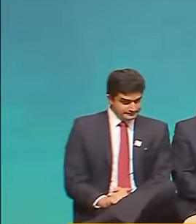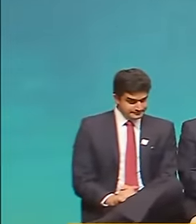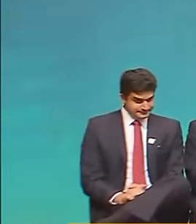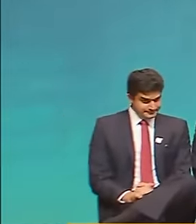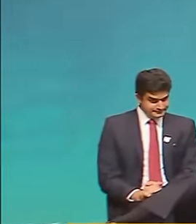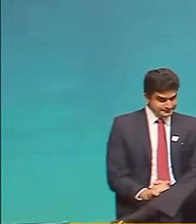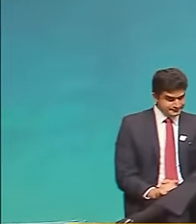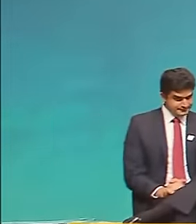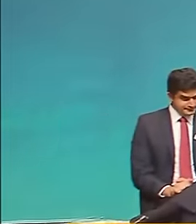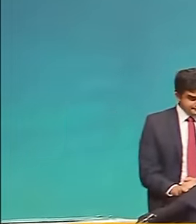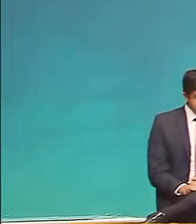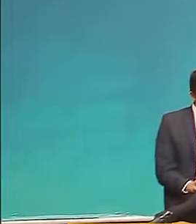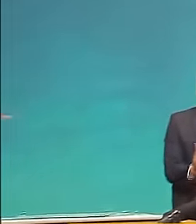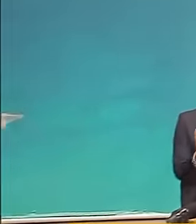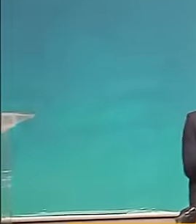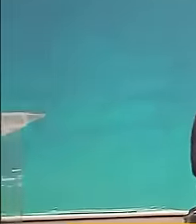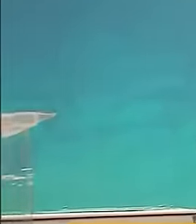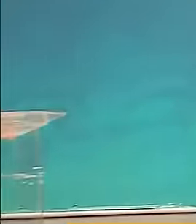Quintela